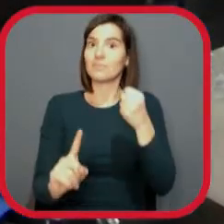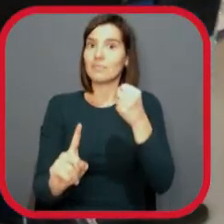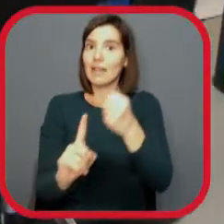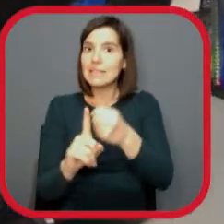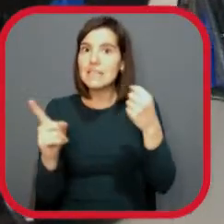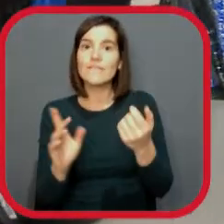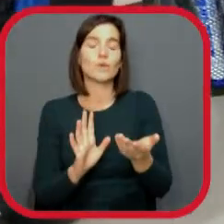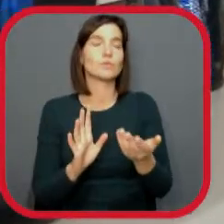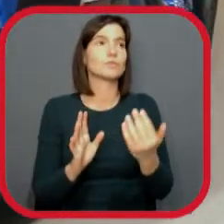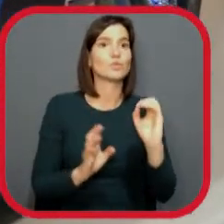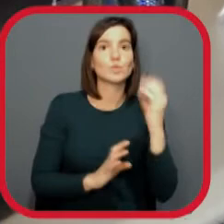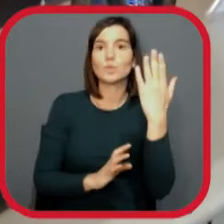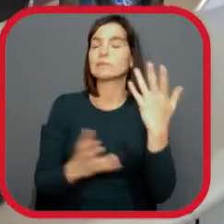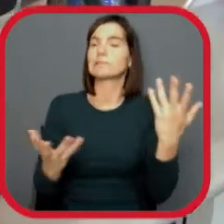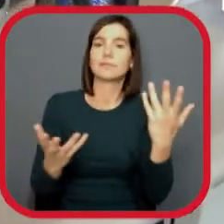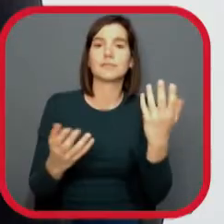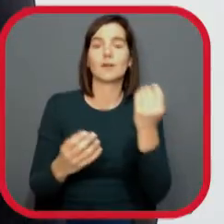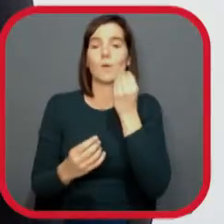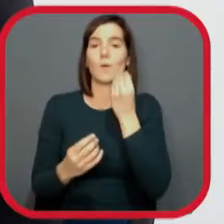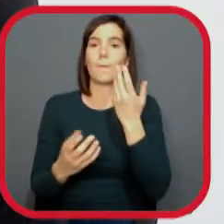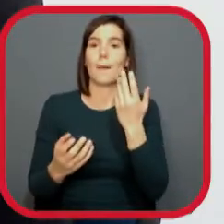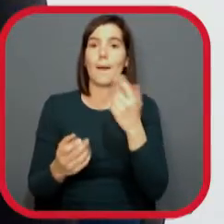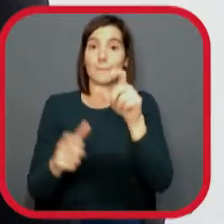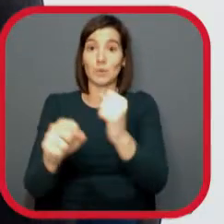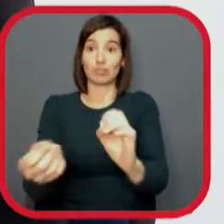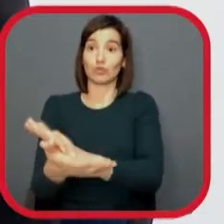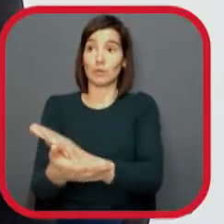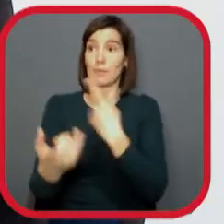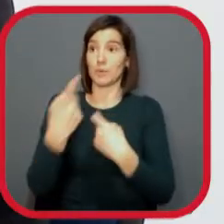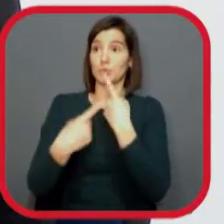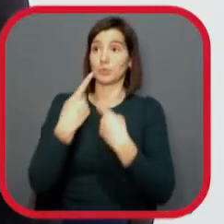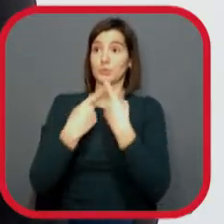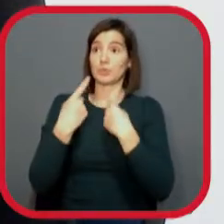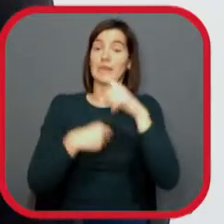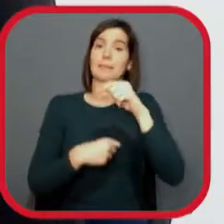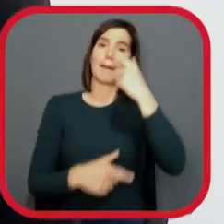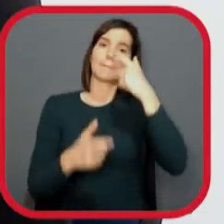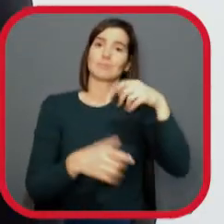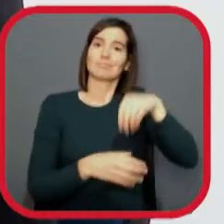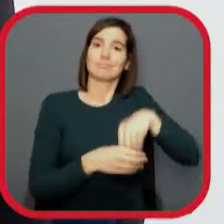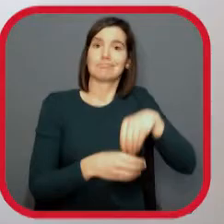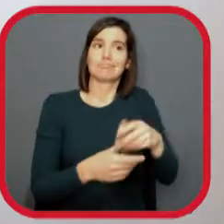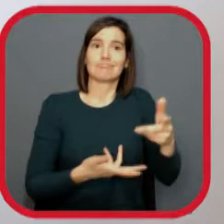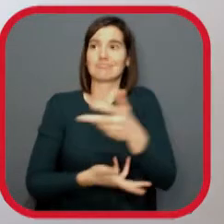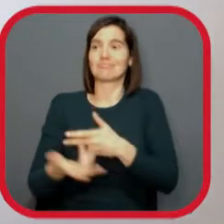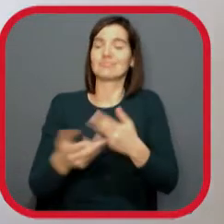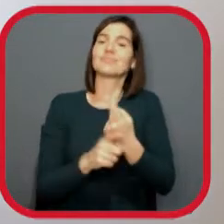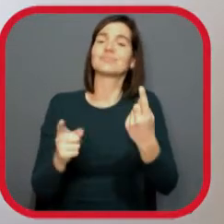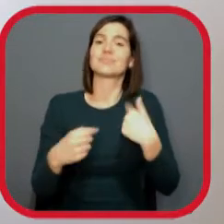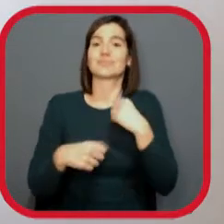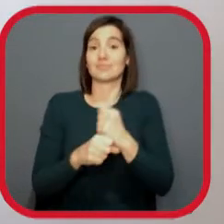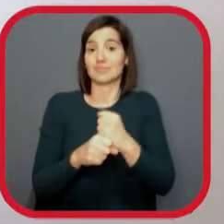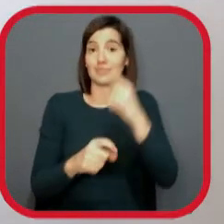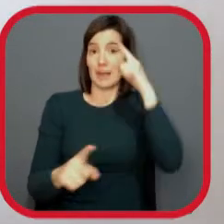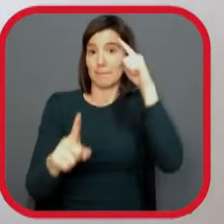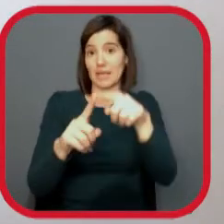Os maiores desafios é lidar não só com os jornalistas, mas também com o nosso público interno. Como nós